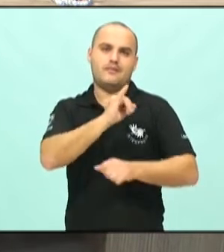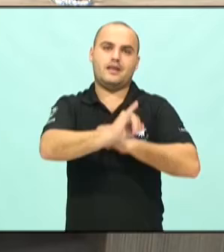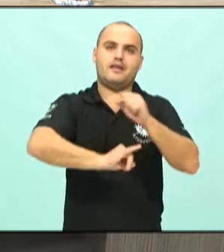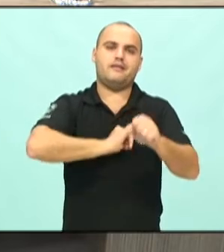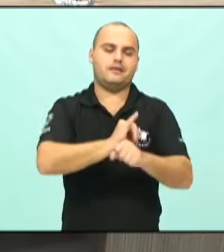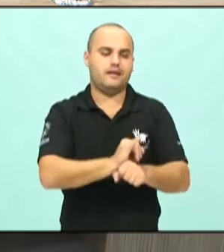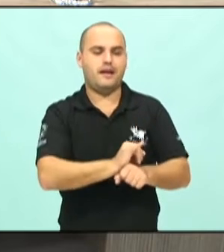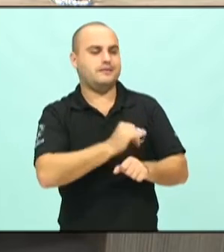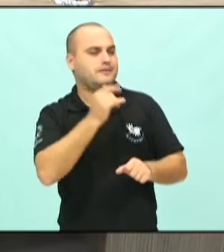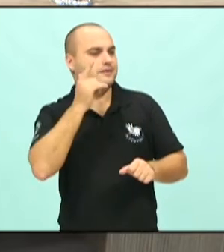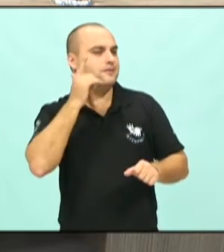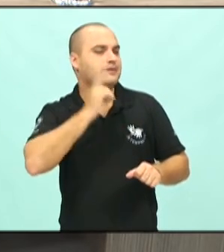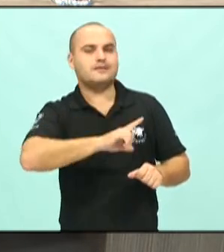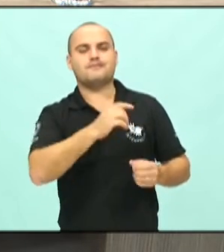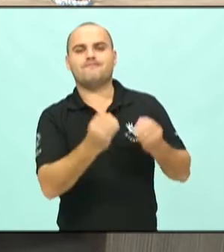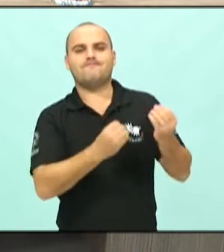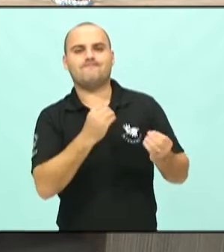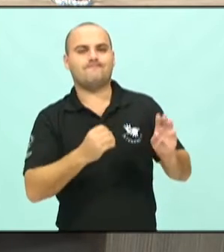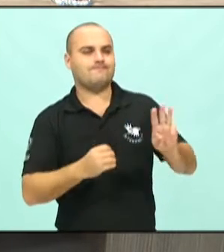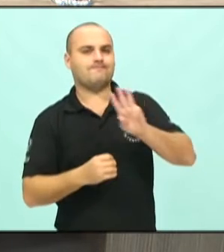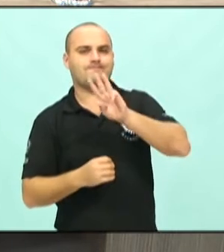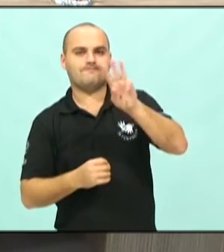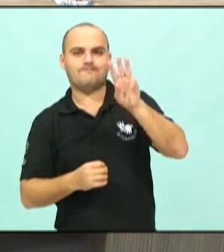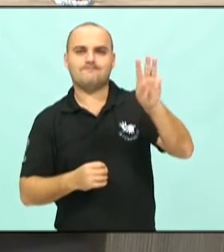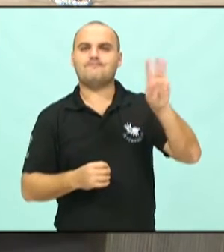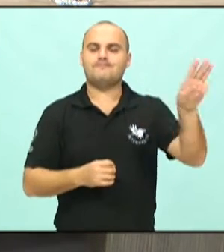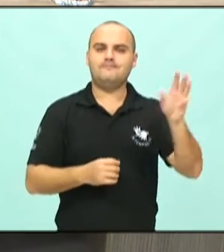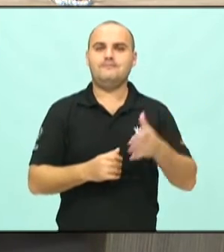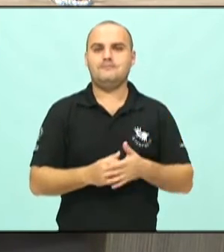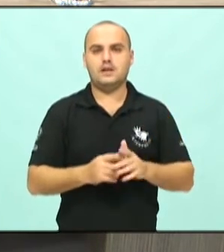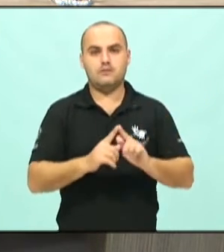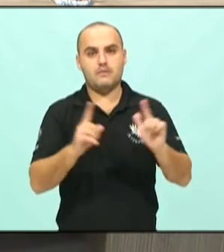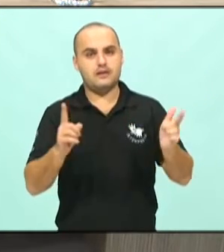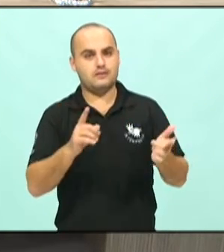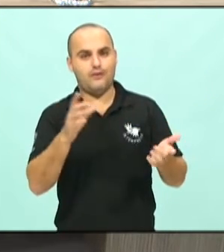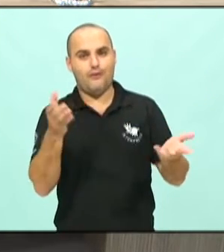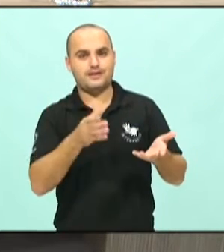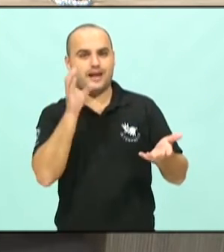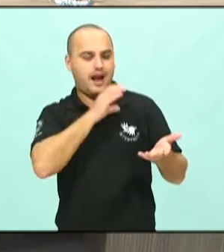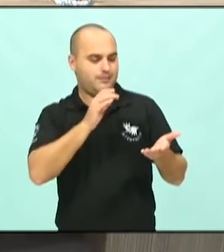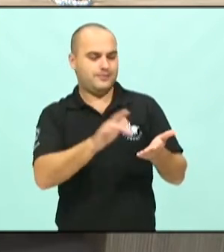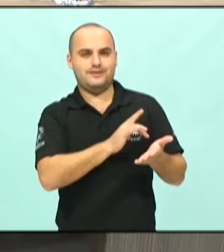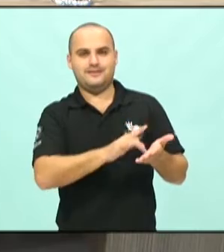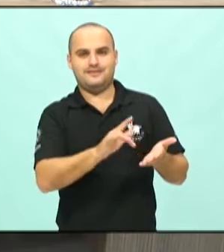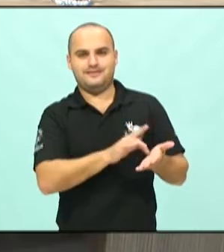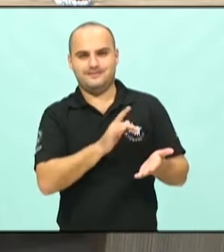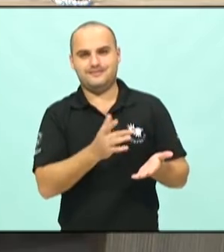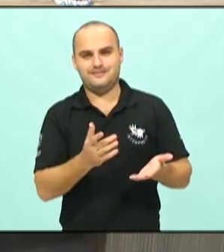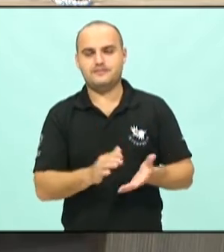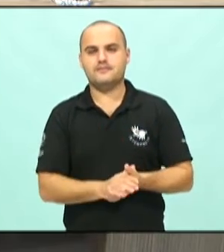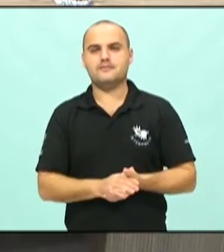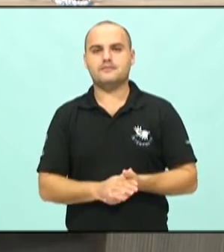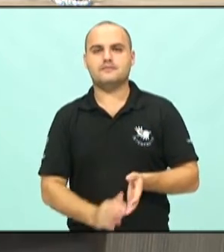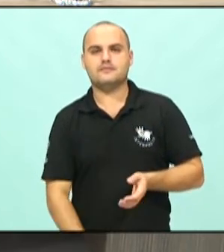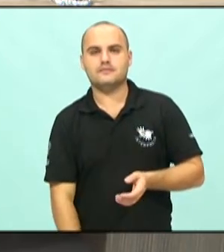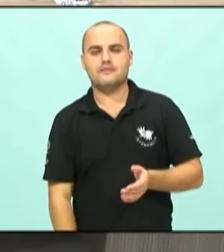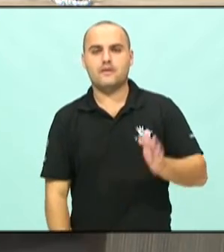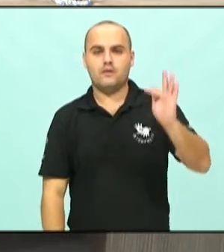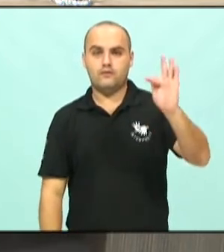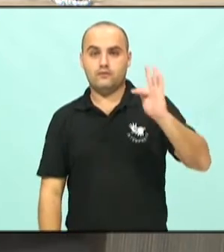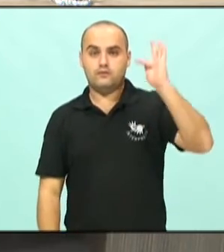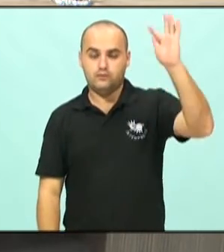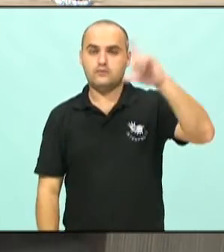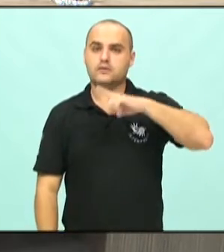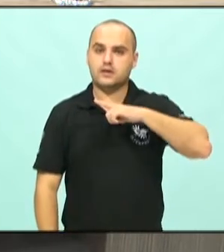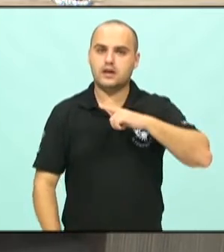entrar no site, não tem essa habilidade dentro da comunidade, apesar que está muito na palma da mão, né? A gente está em breve lançando dentro de um aplicativo